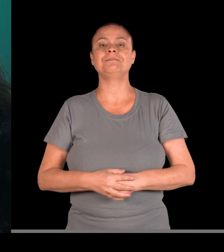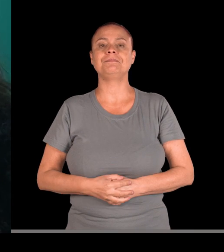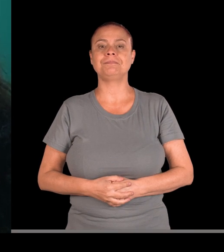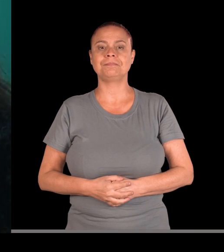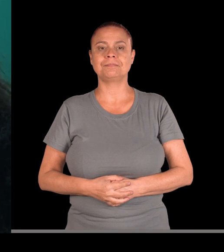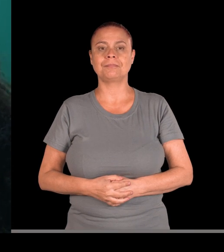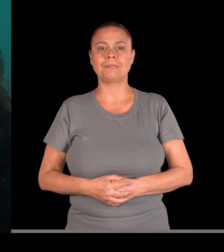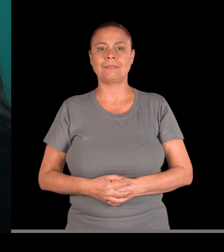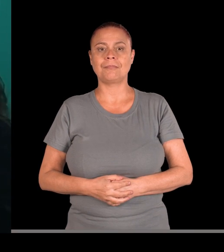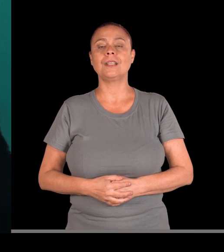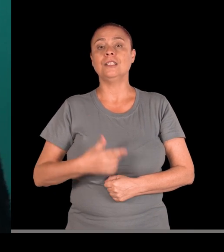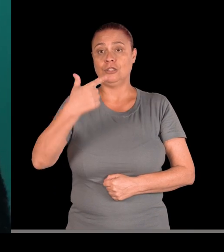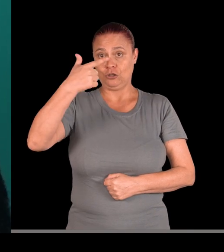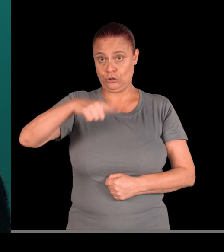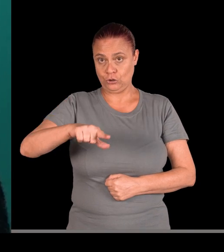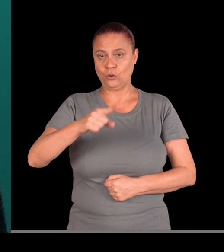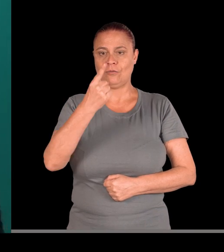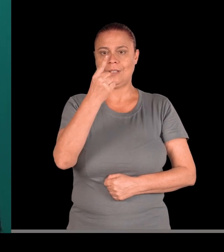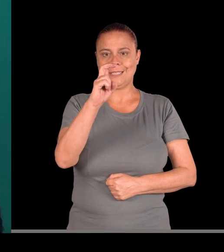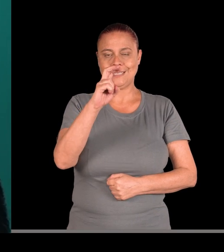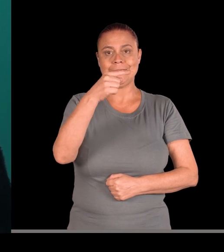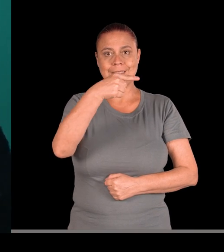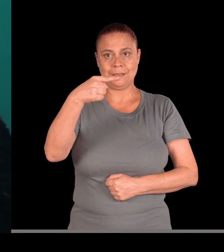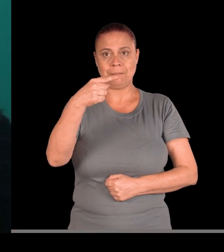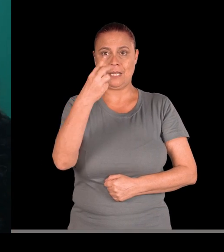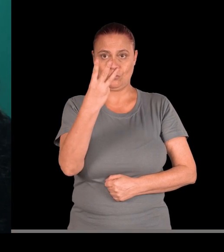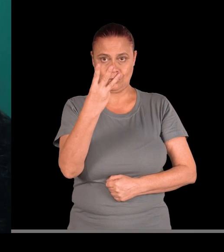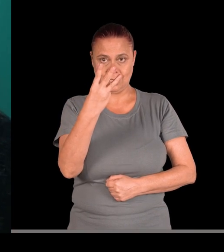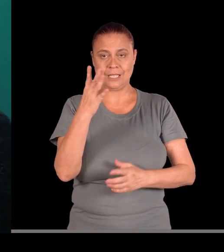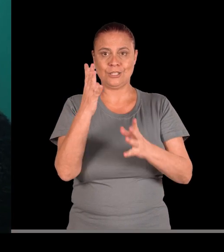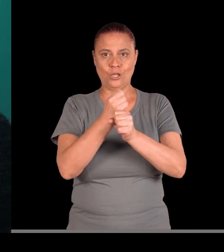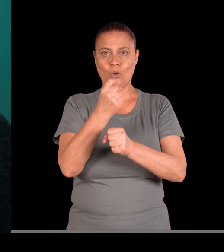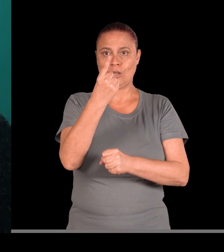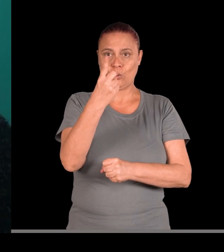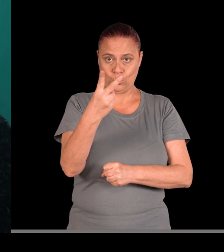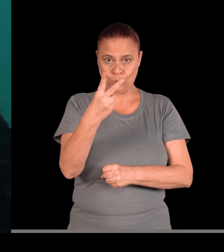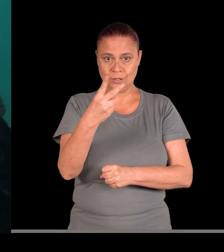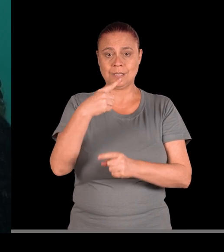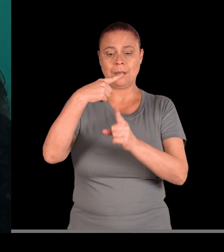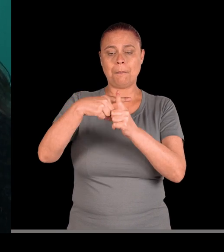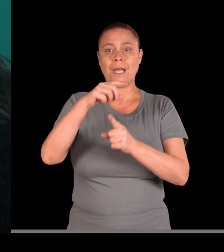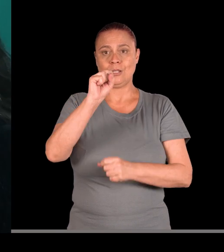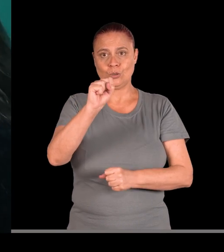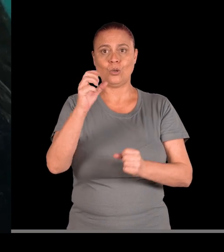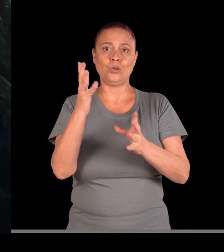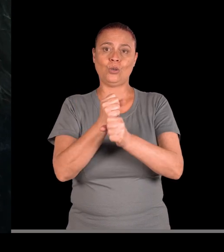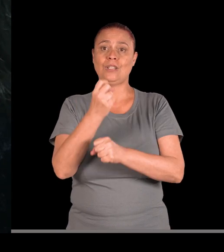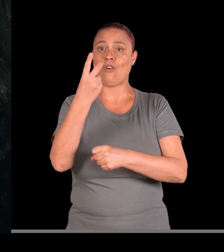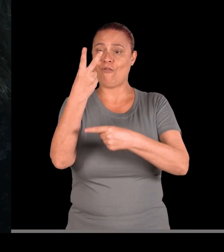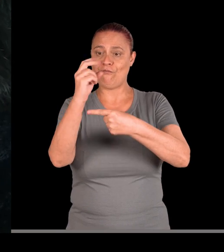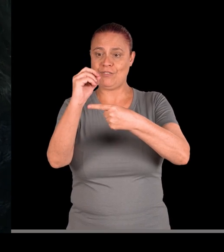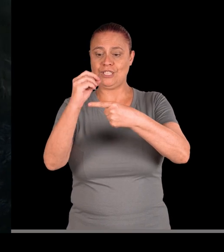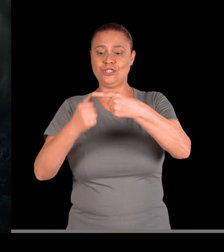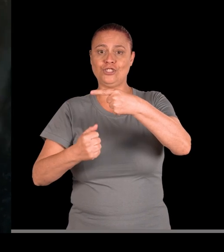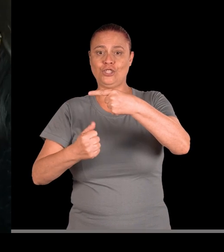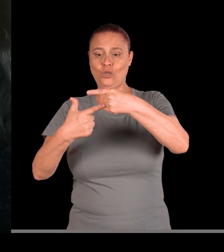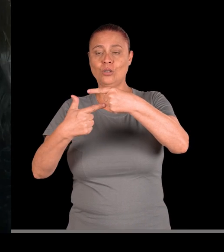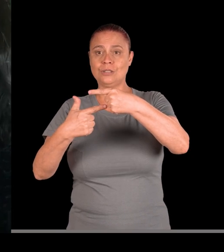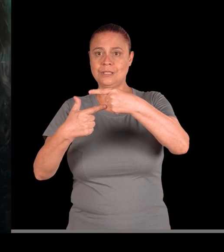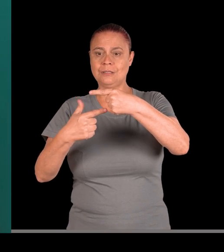os numeradores. Retomando, 15 menos 3, 12. 12 mais 8, 20.